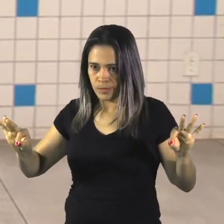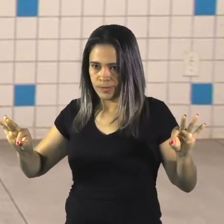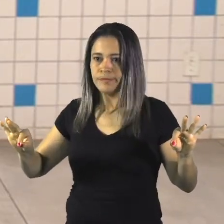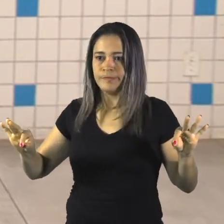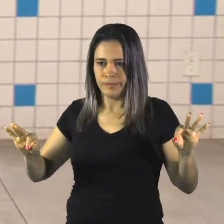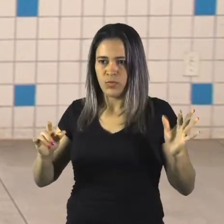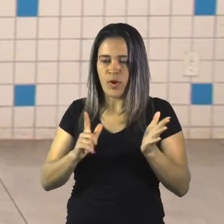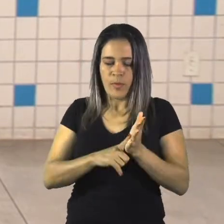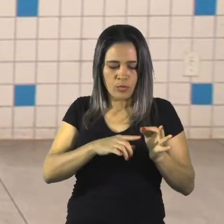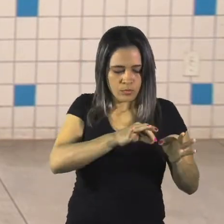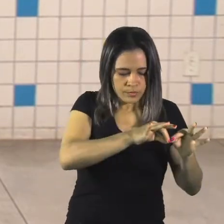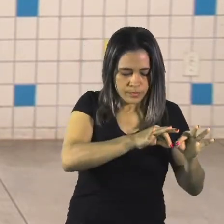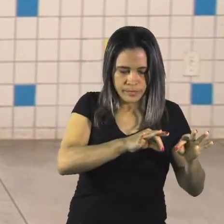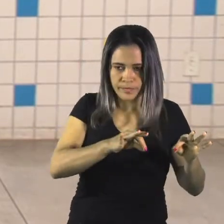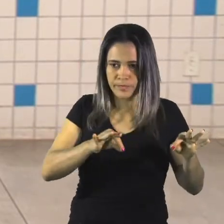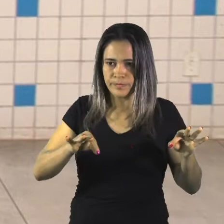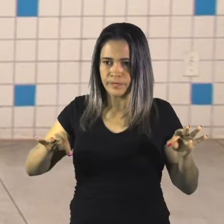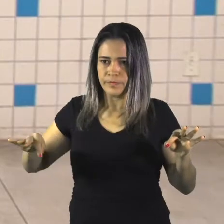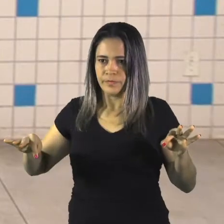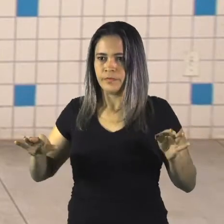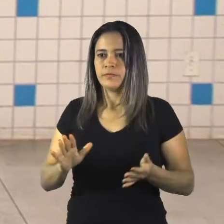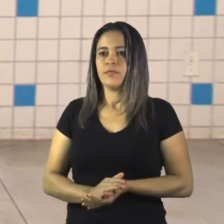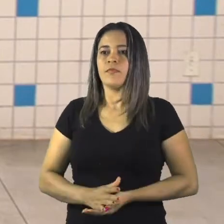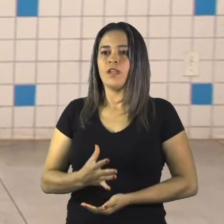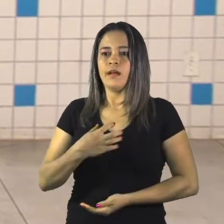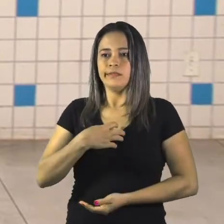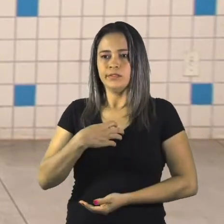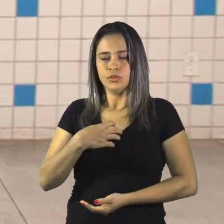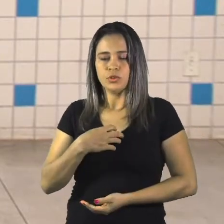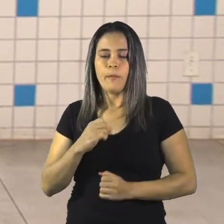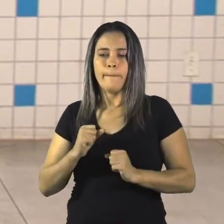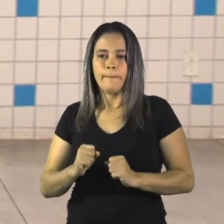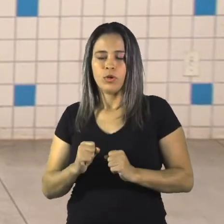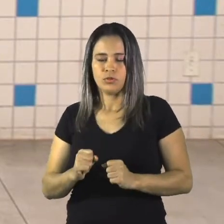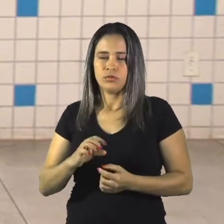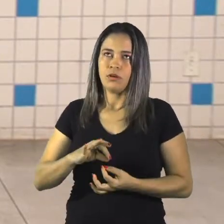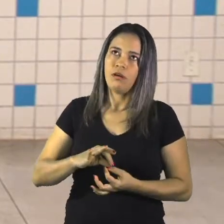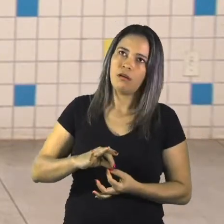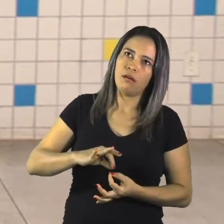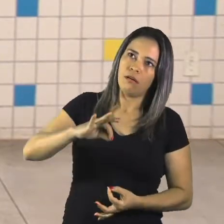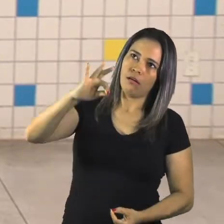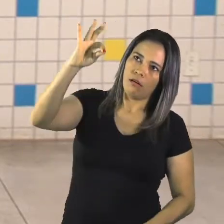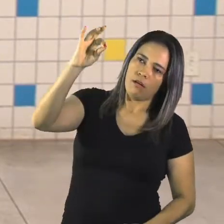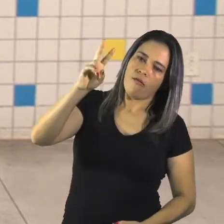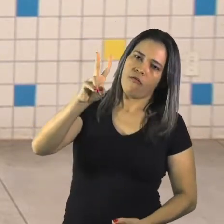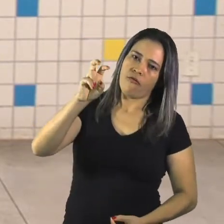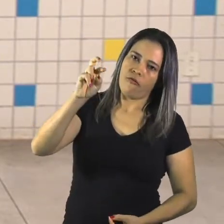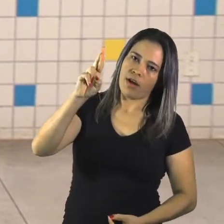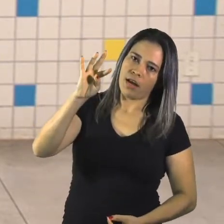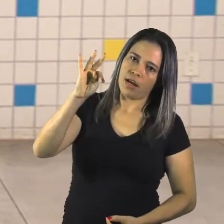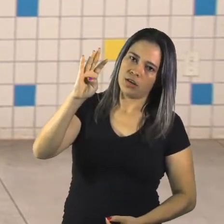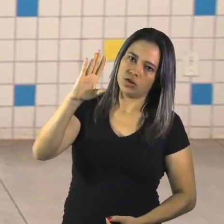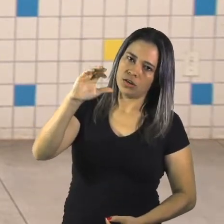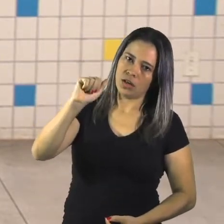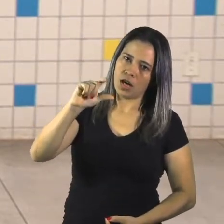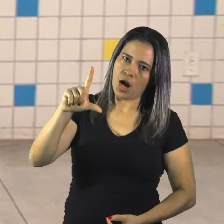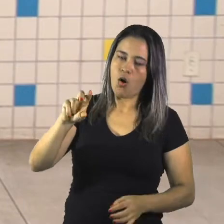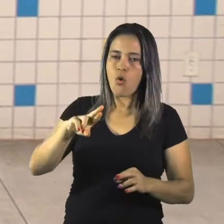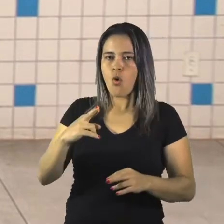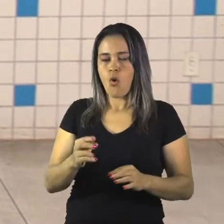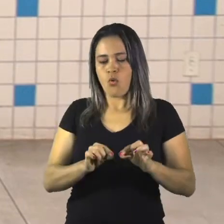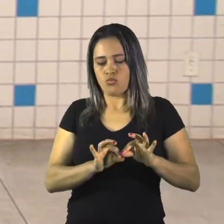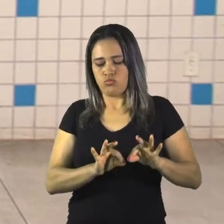papel, né? Então, sentido pode ser vertical, o sentido pode ser horizontal. Então,